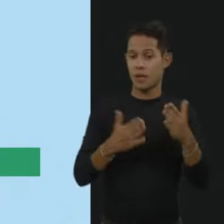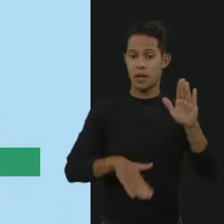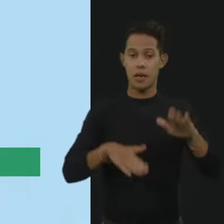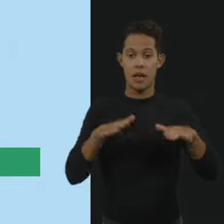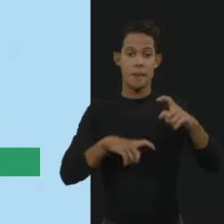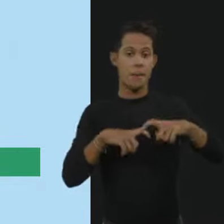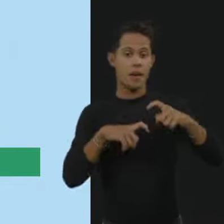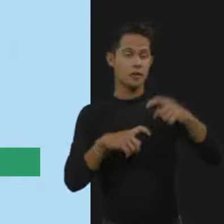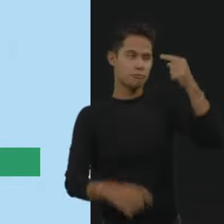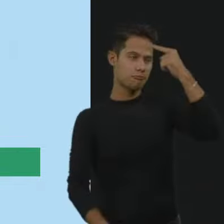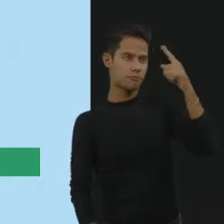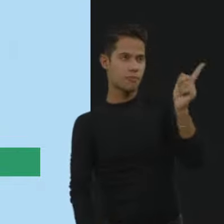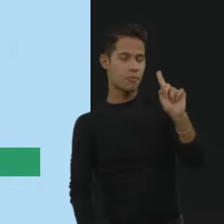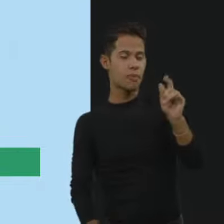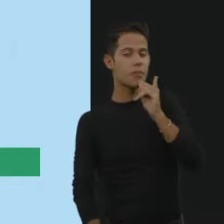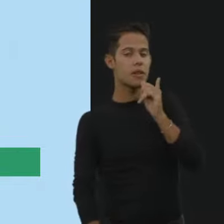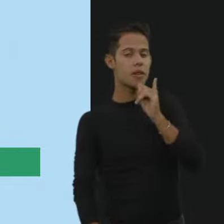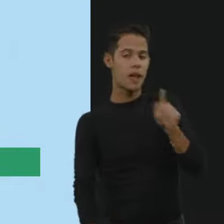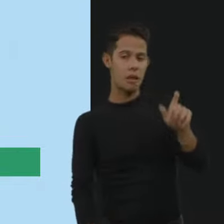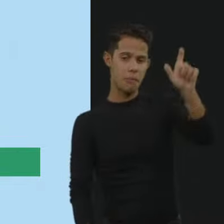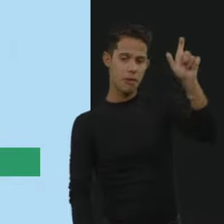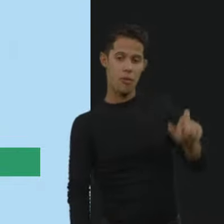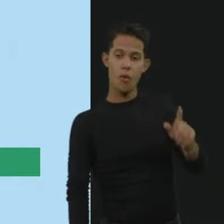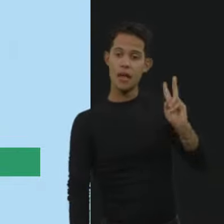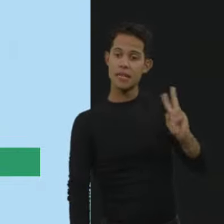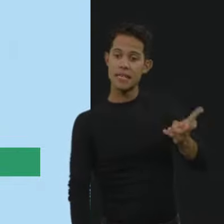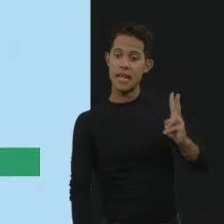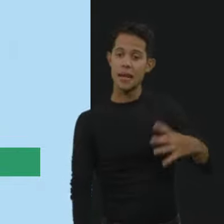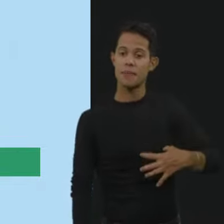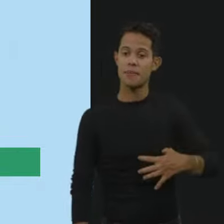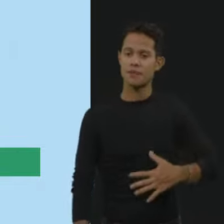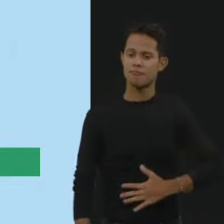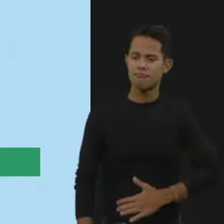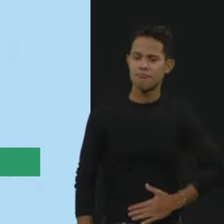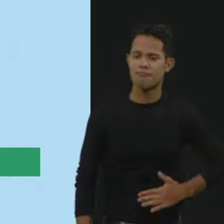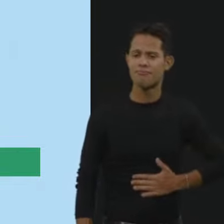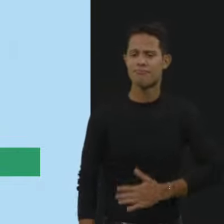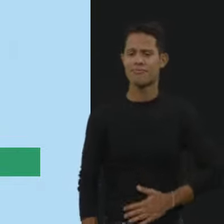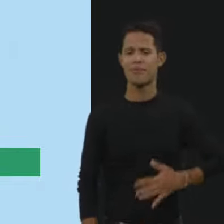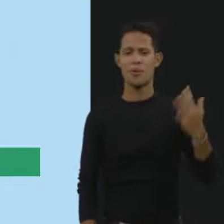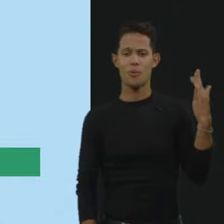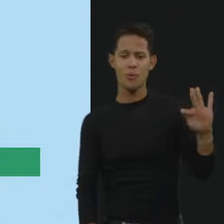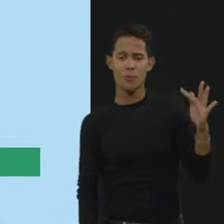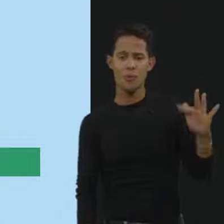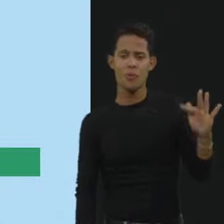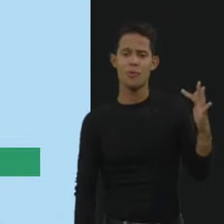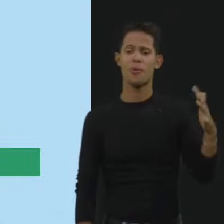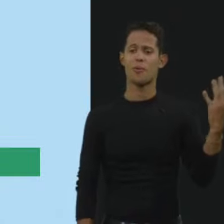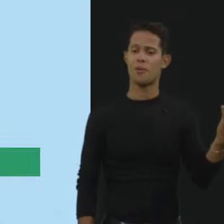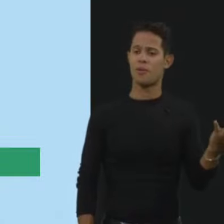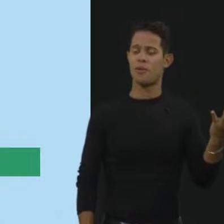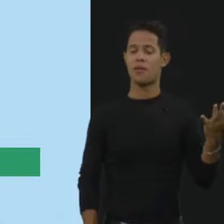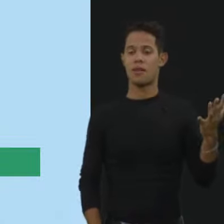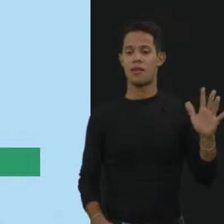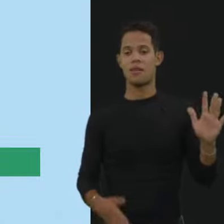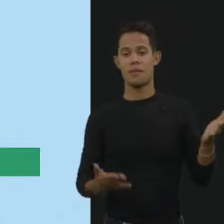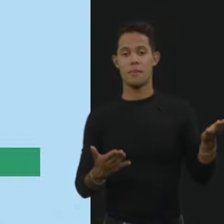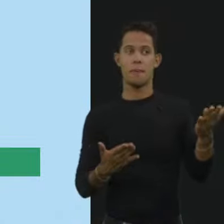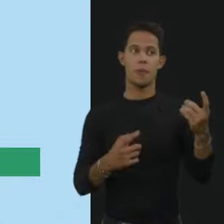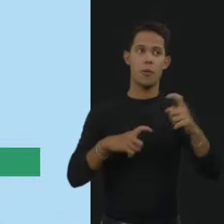sempre em crise de dor abdominal, mas não tinha, por exemplo, edema de extremidades, não tinha edema de face. Então, é muito